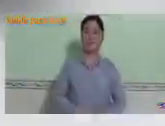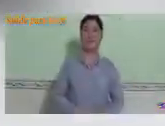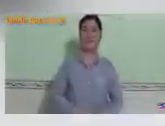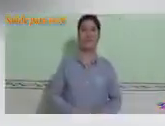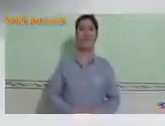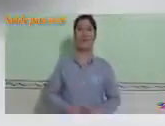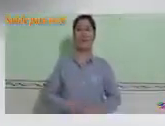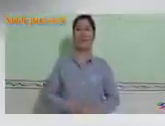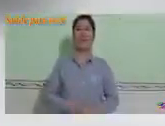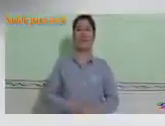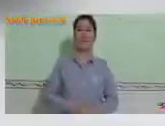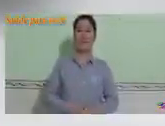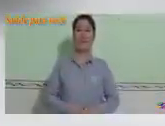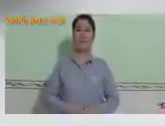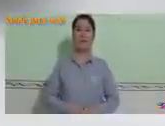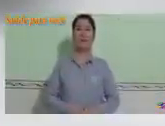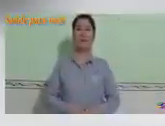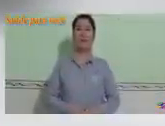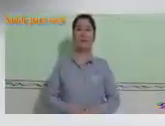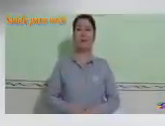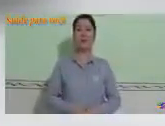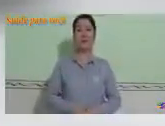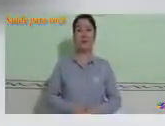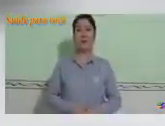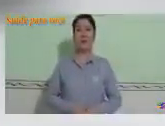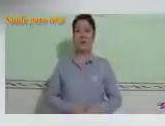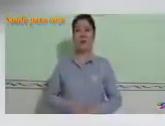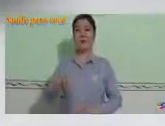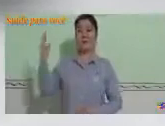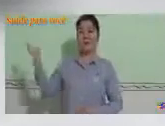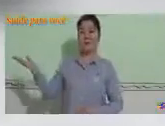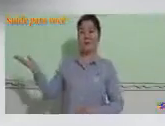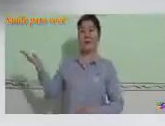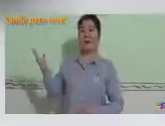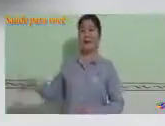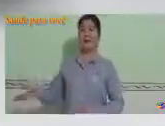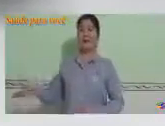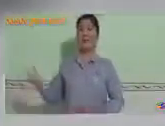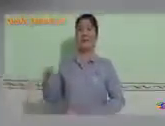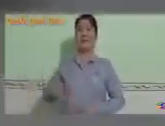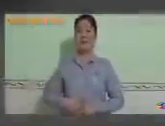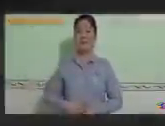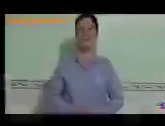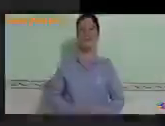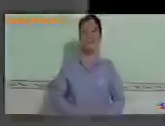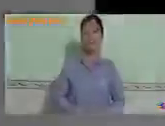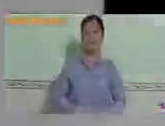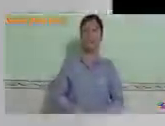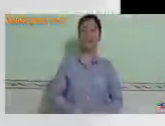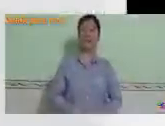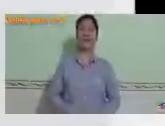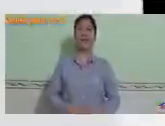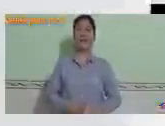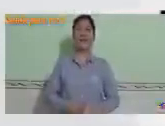Desodorante um excelente remédio caseiro para reduzir o cheiro de suor nas axilas. É o desodorante natural feito com óleos